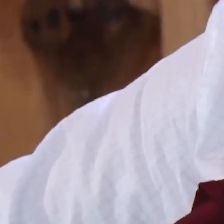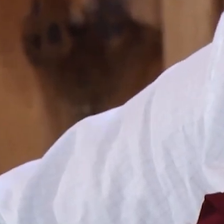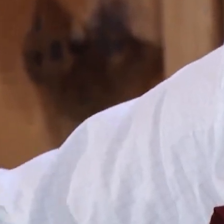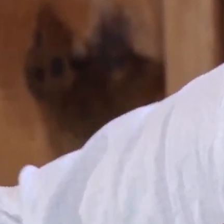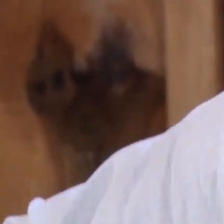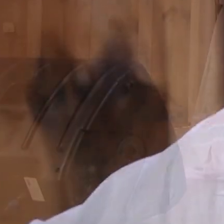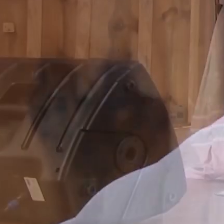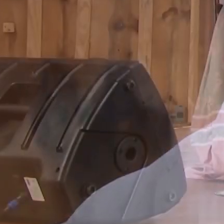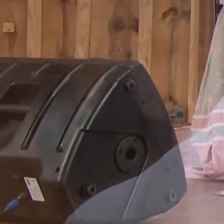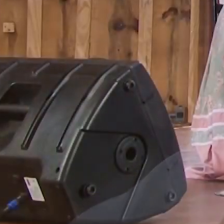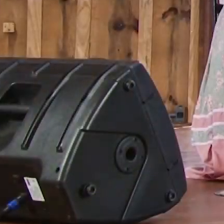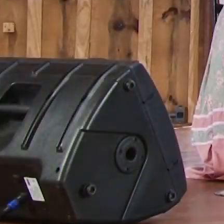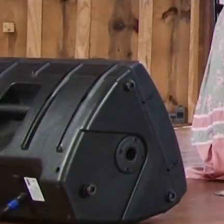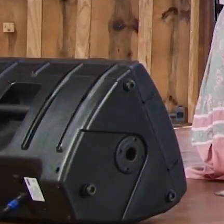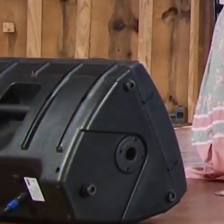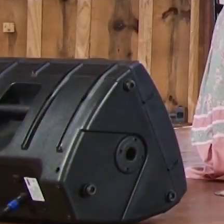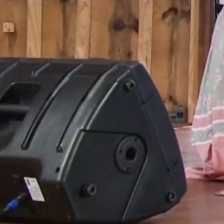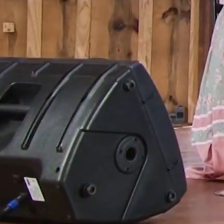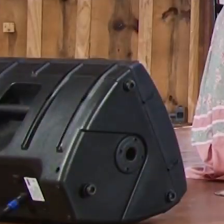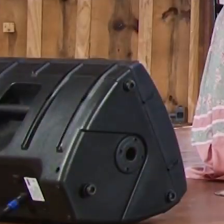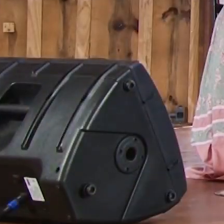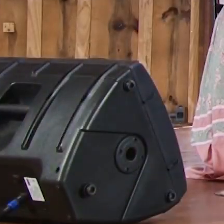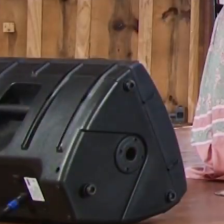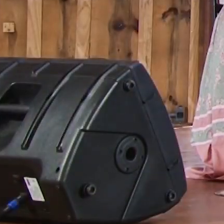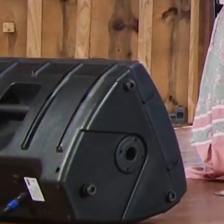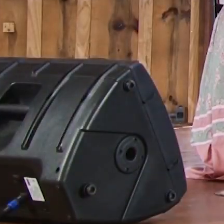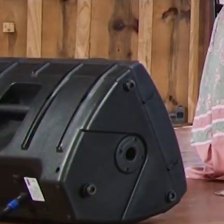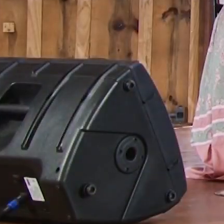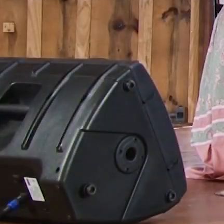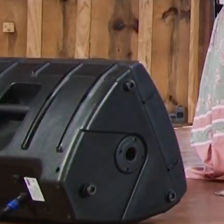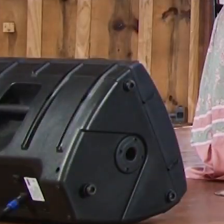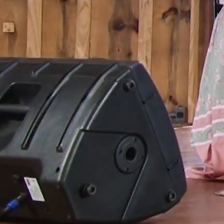morte seja bem-vinda,